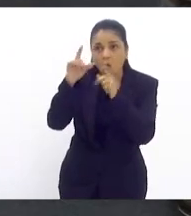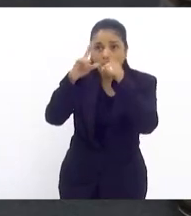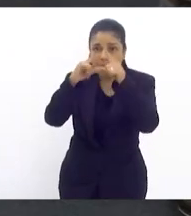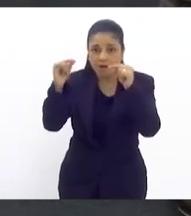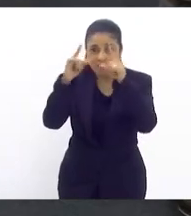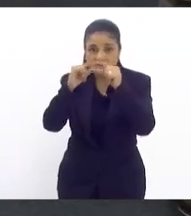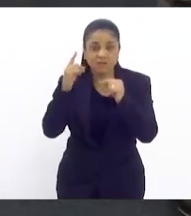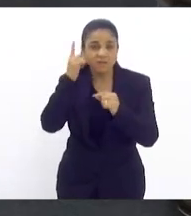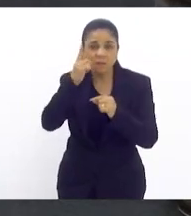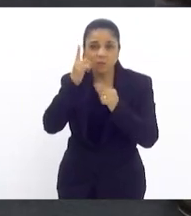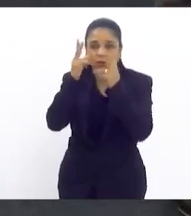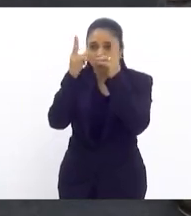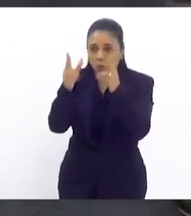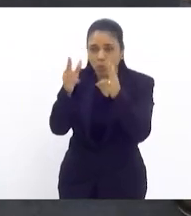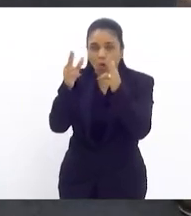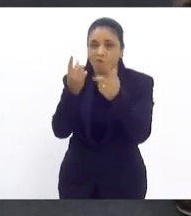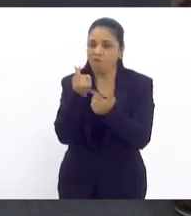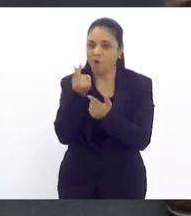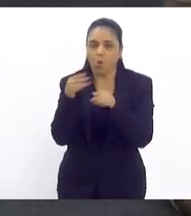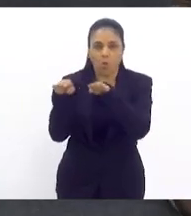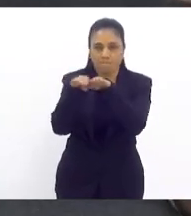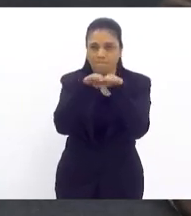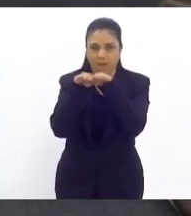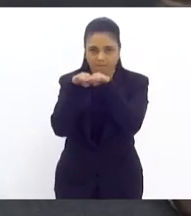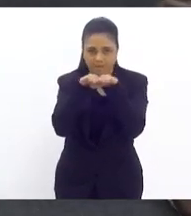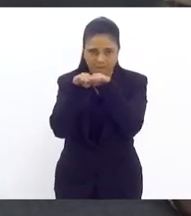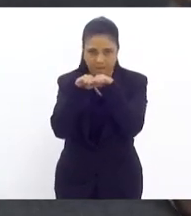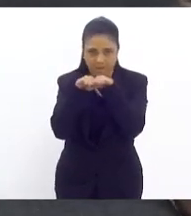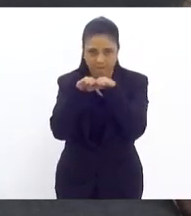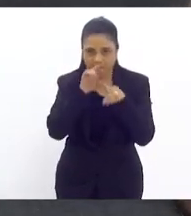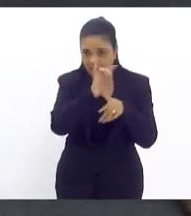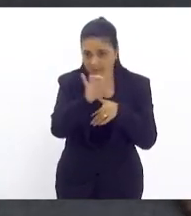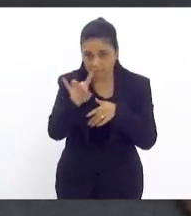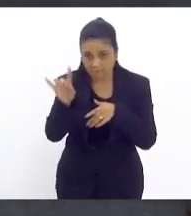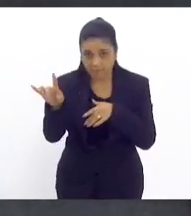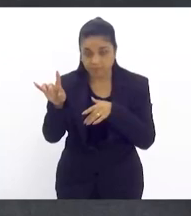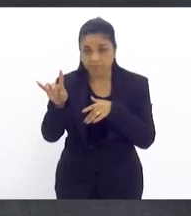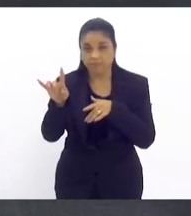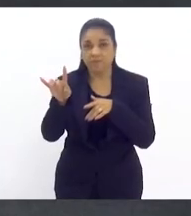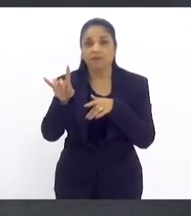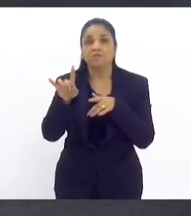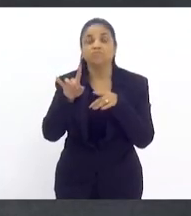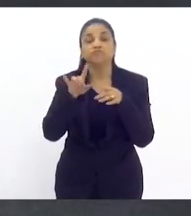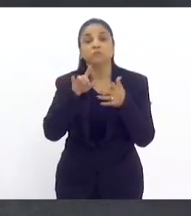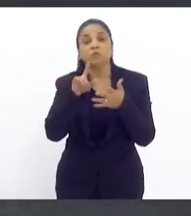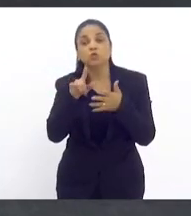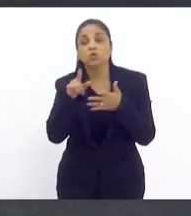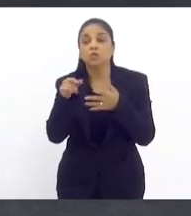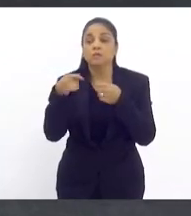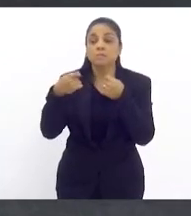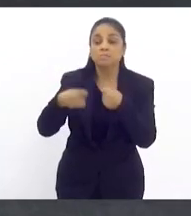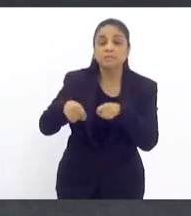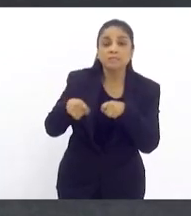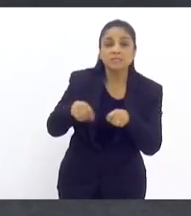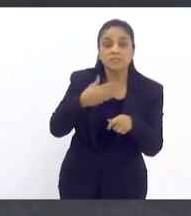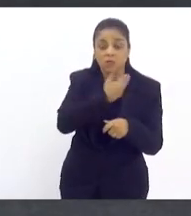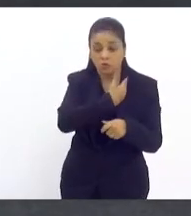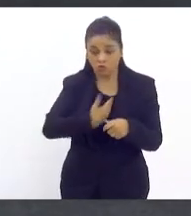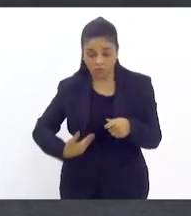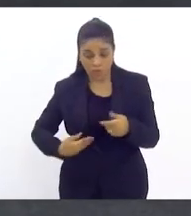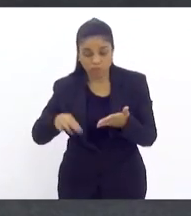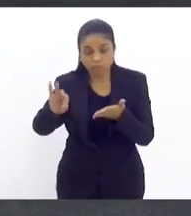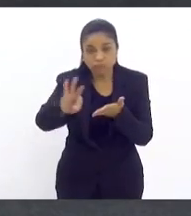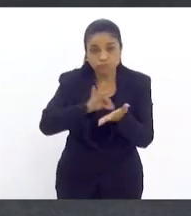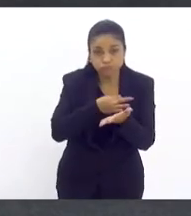que o outro Ninguém é mais ninguém é menos e tia Ju de acordo com as rubricas que tem no governo que a gente não vai inventar